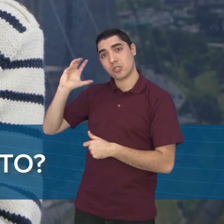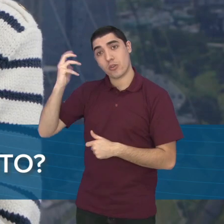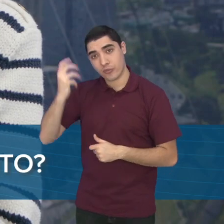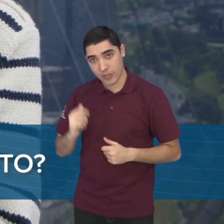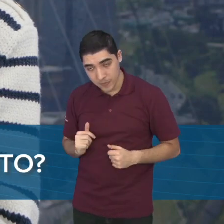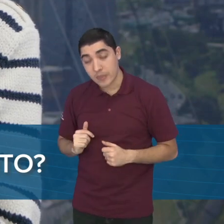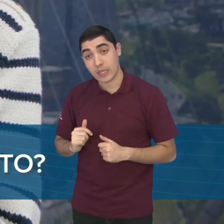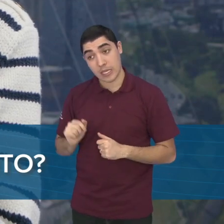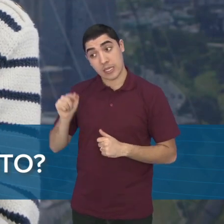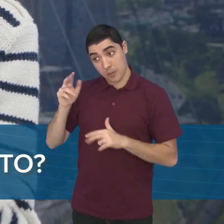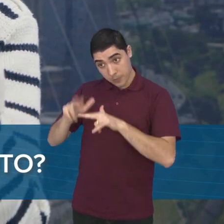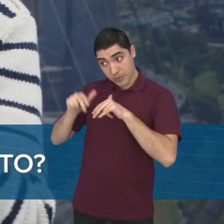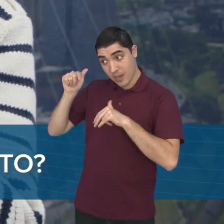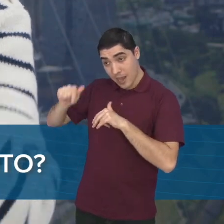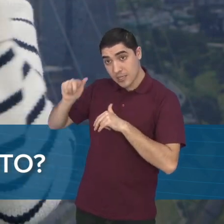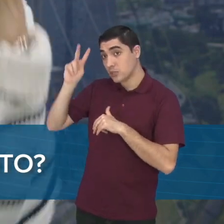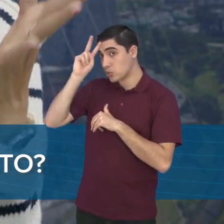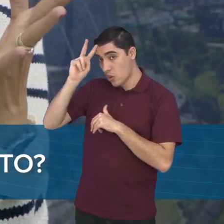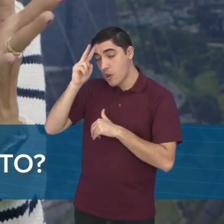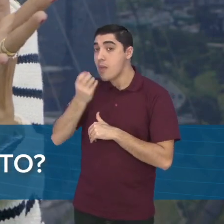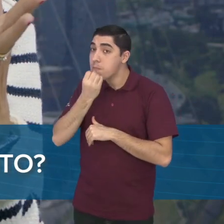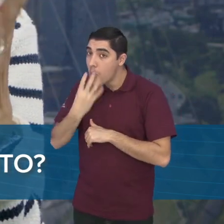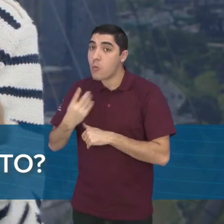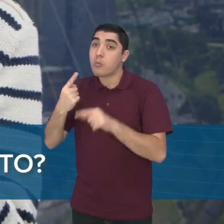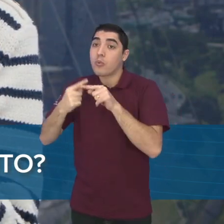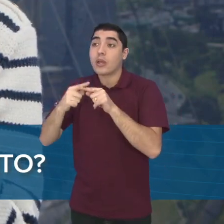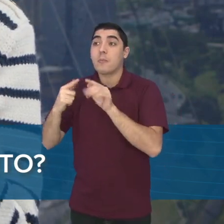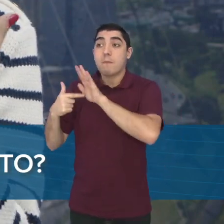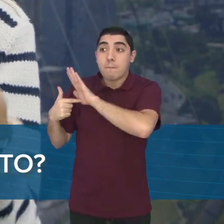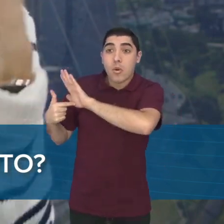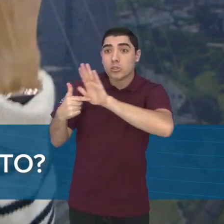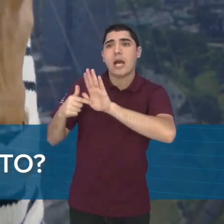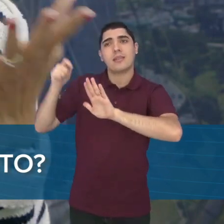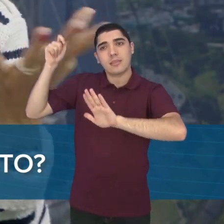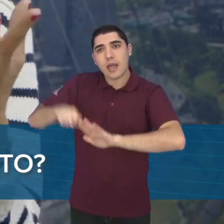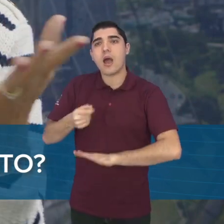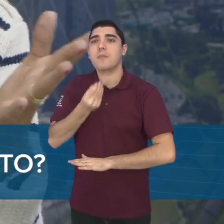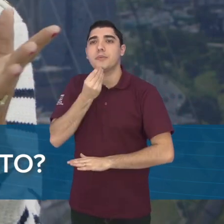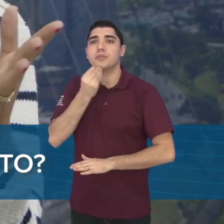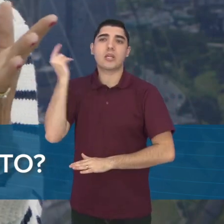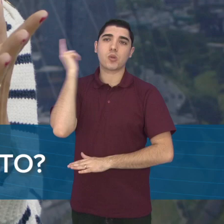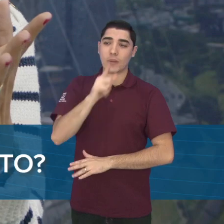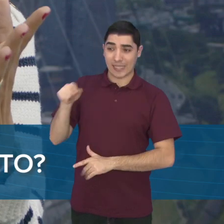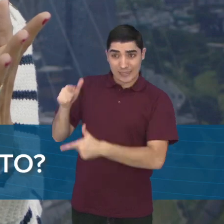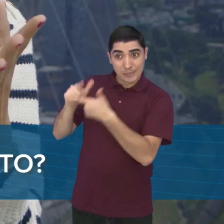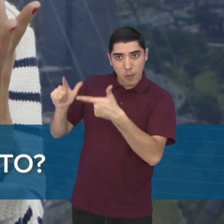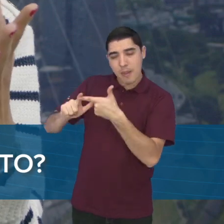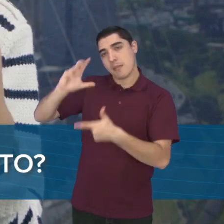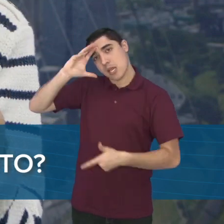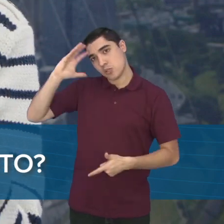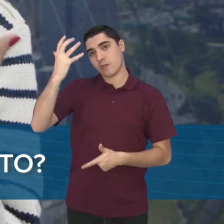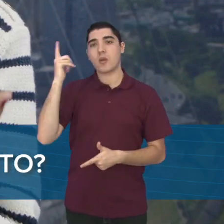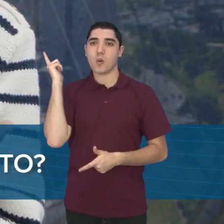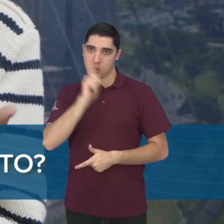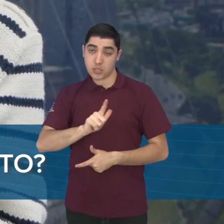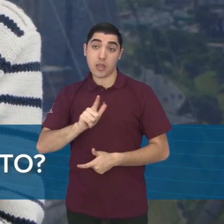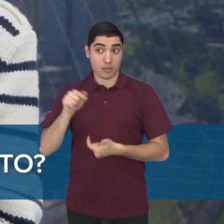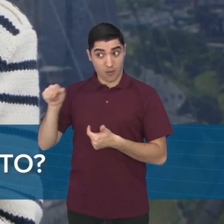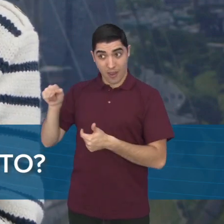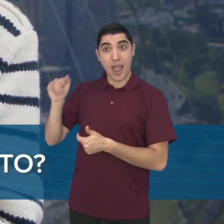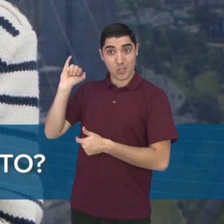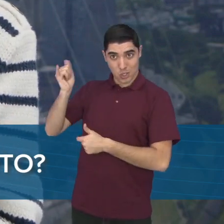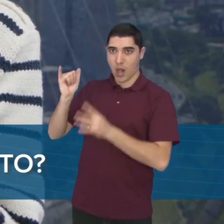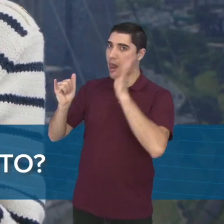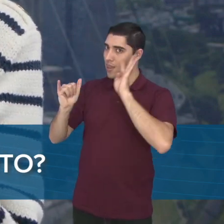é bem-vinda. De fazer com que a gente crie possibilidades, que a gente consiga falar, nossa, eu consigo, né, sair dessa situação. Então, nesse caso,